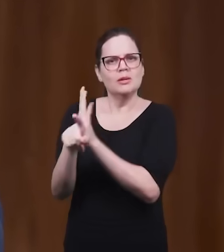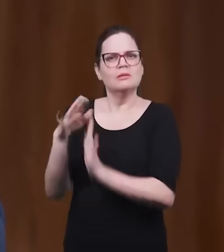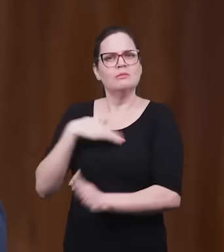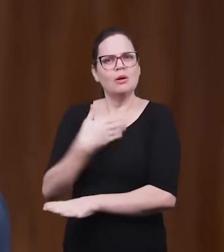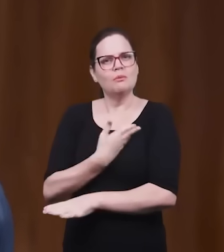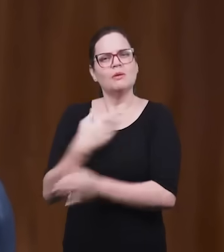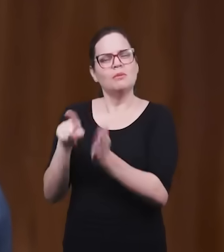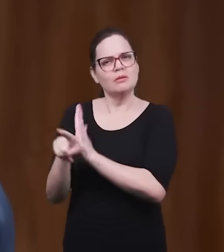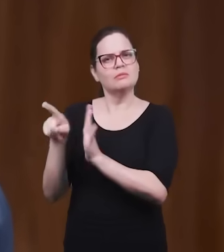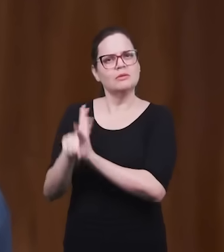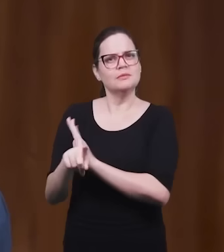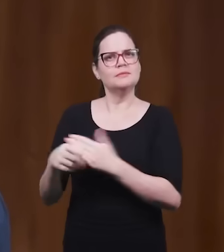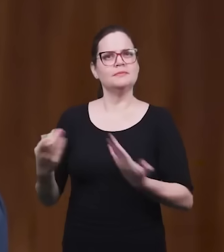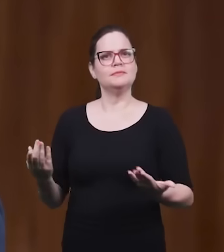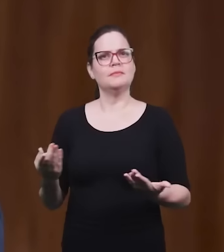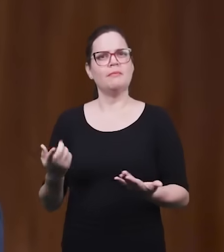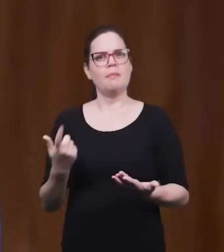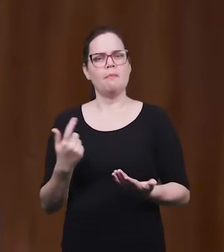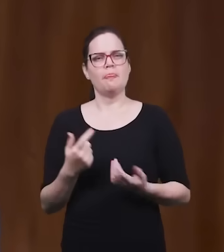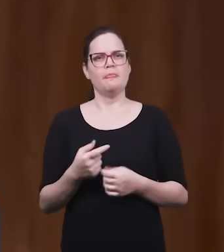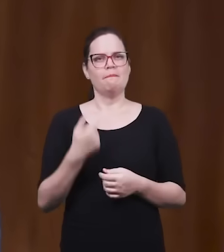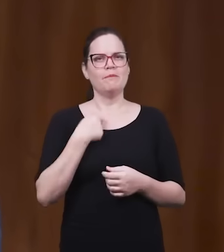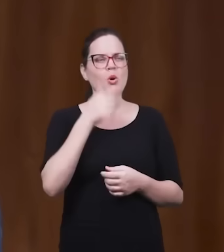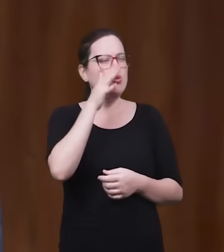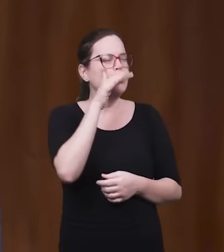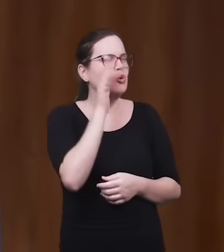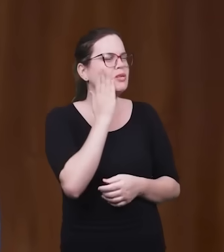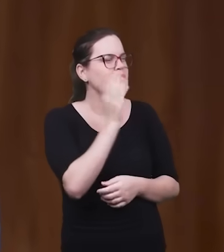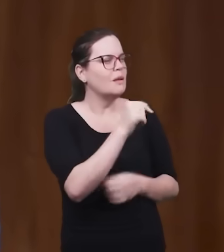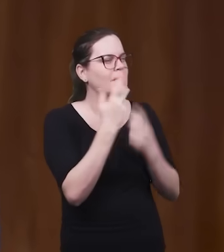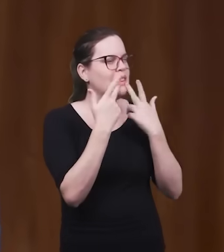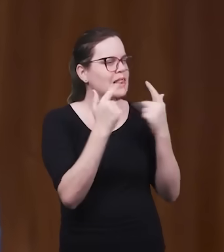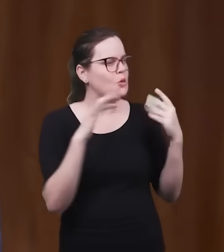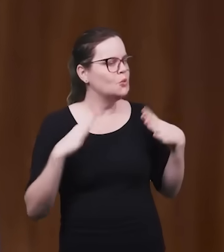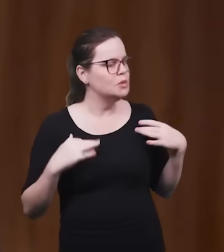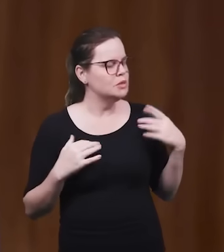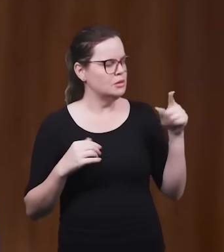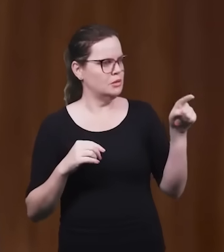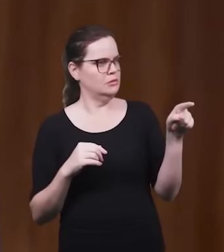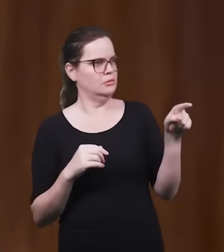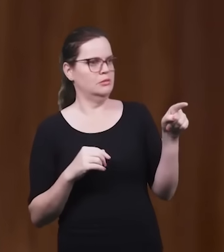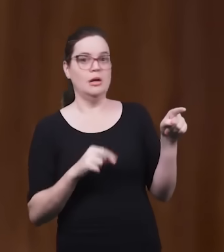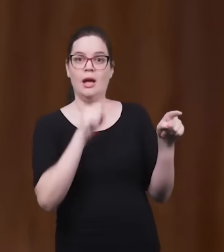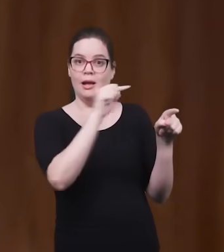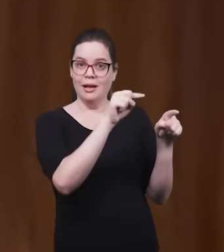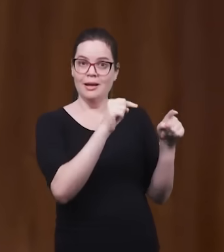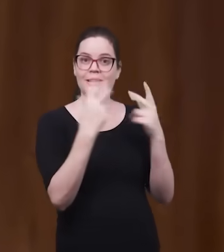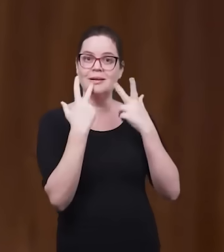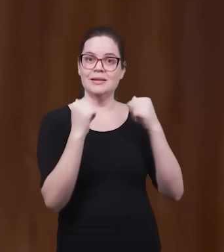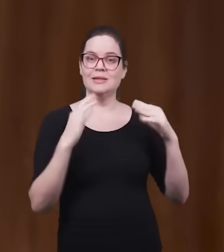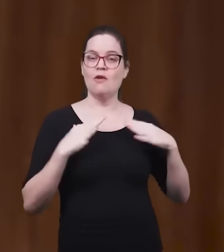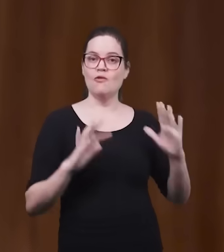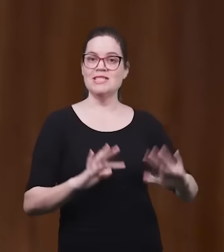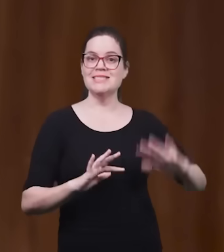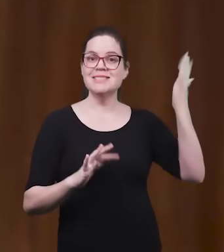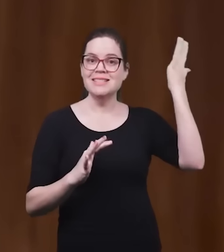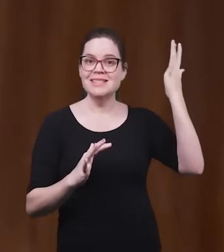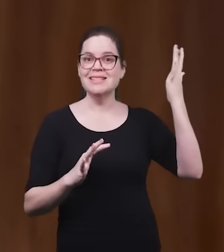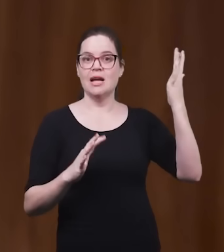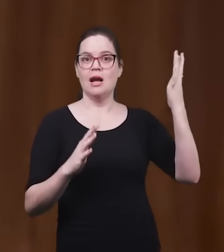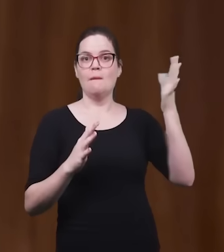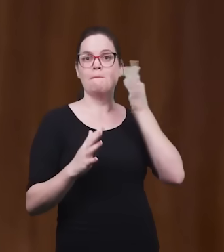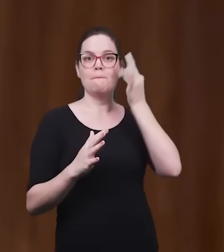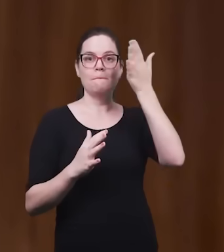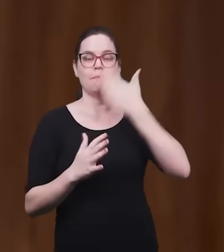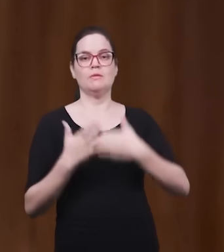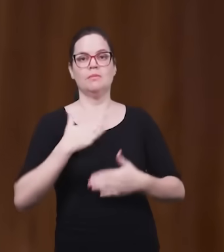A minha coisa sobre aquilo. E ali foi o sinal primeiro. E eu cheguei em casa, até